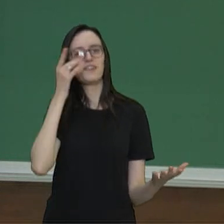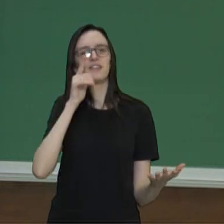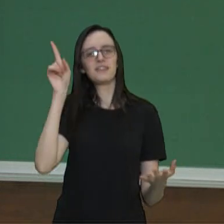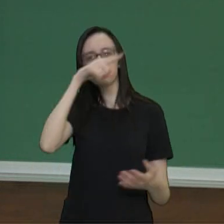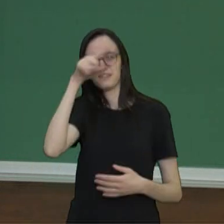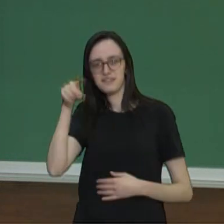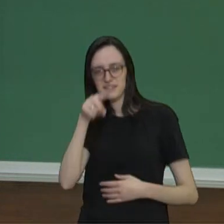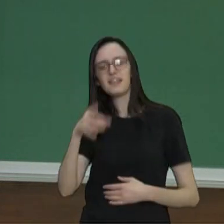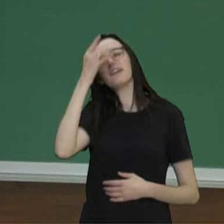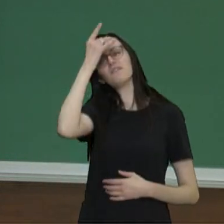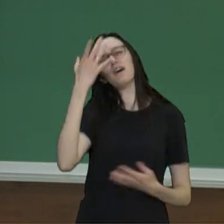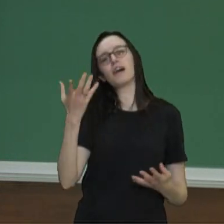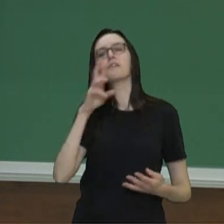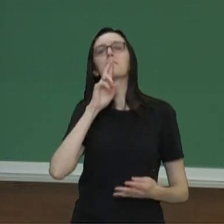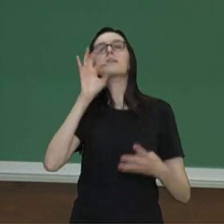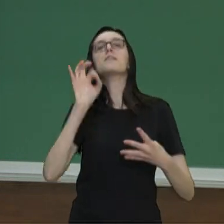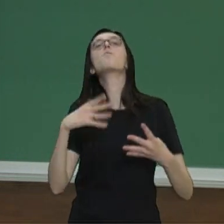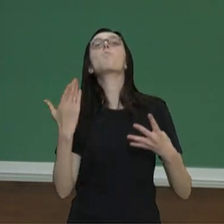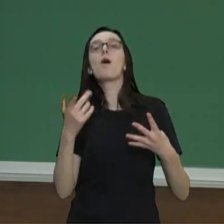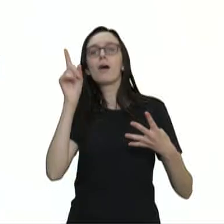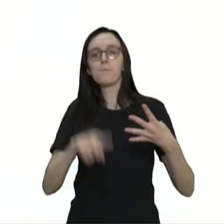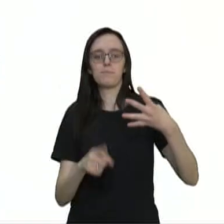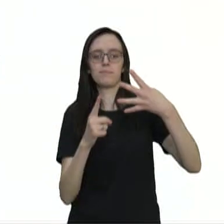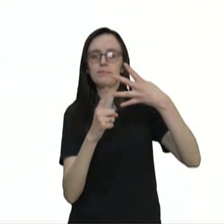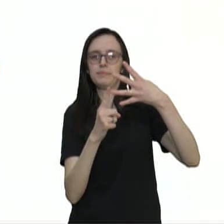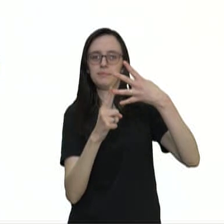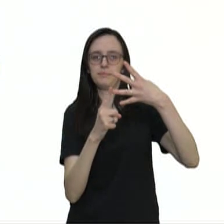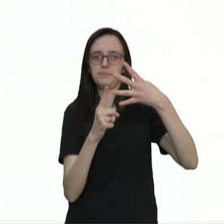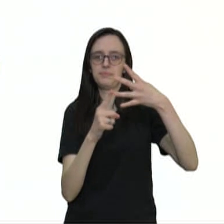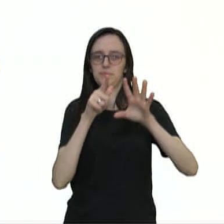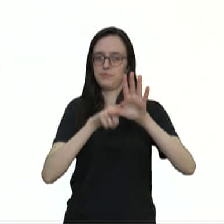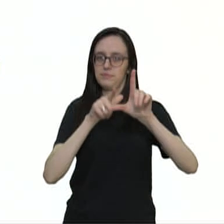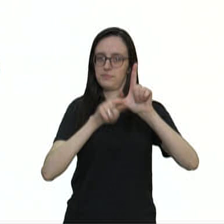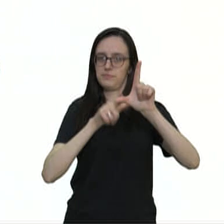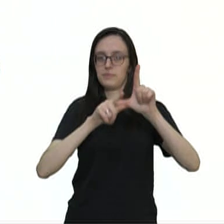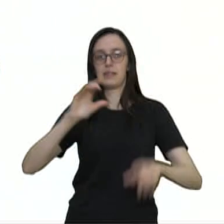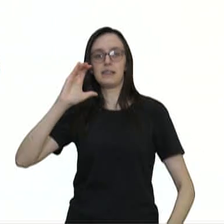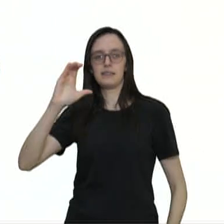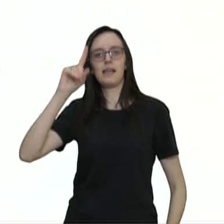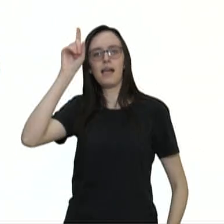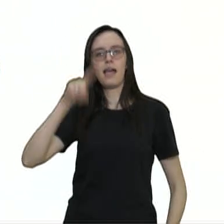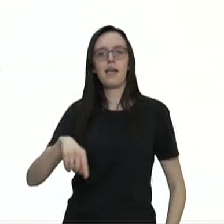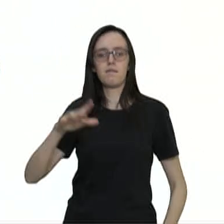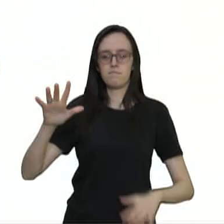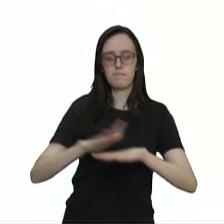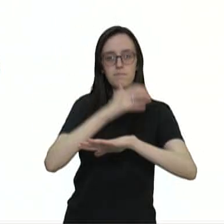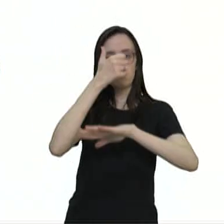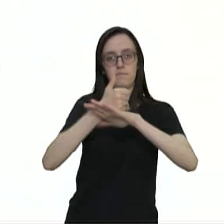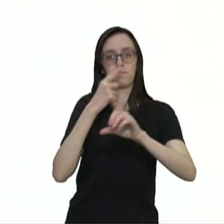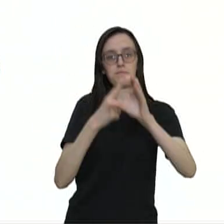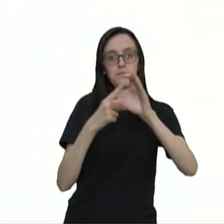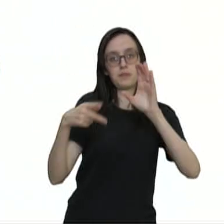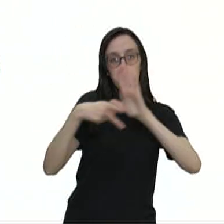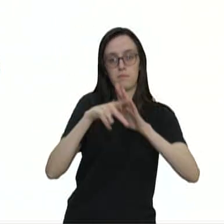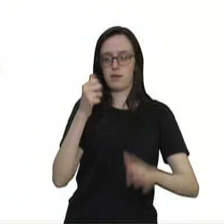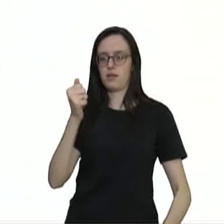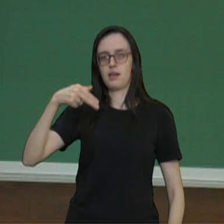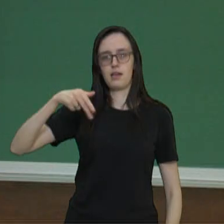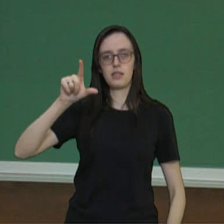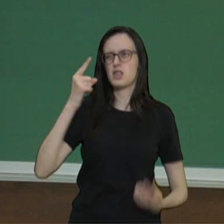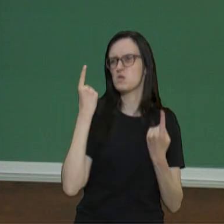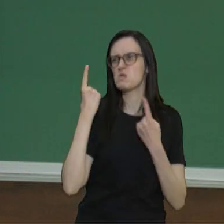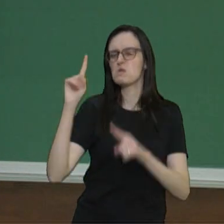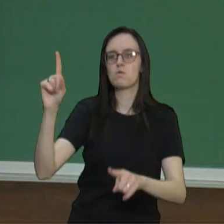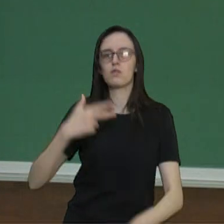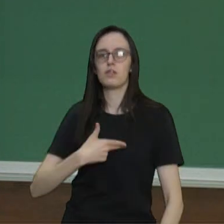ficou muito fácil, então a nossa resposta correta é a letra C. Foi um golpe liderado por comunistas da ANL contra